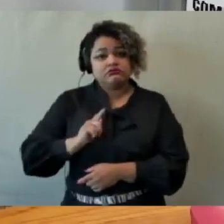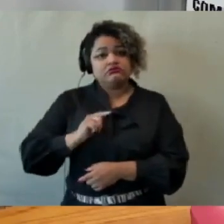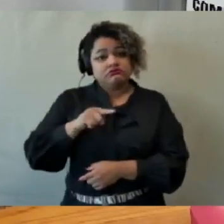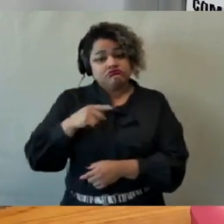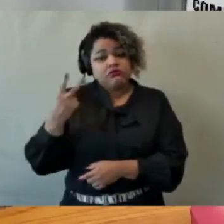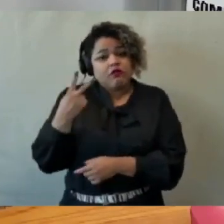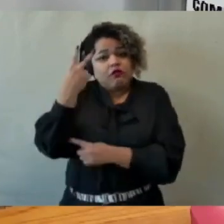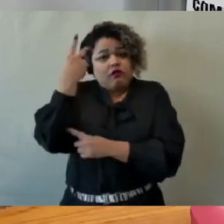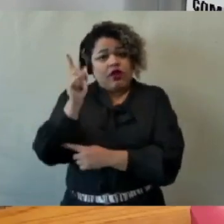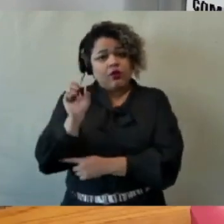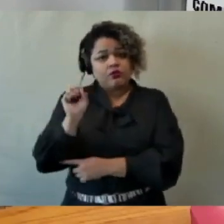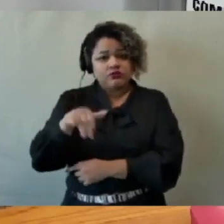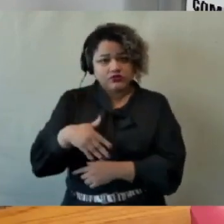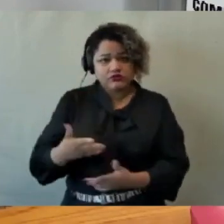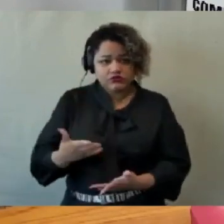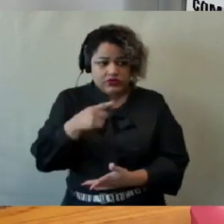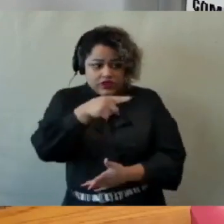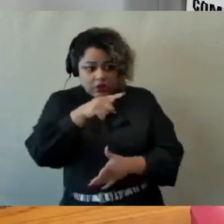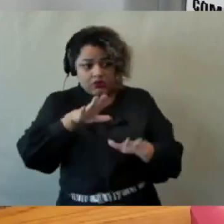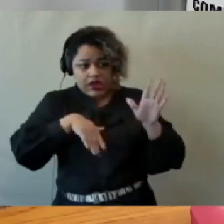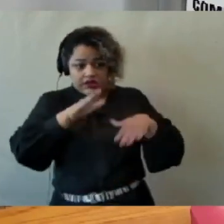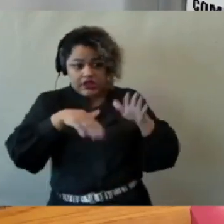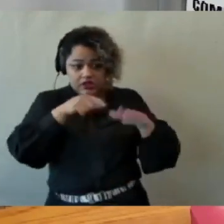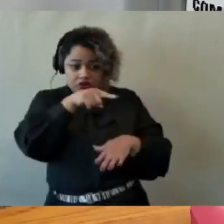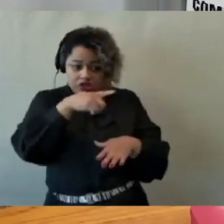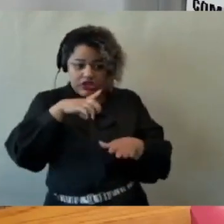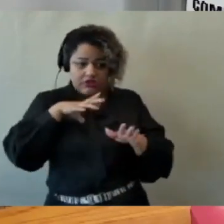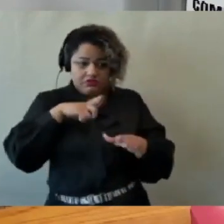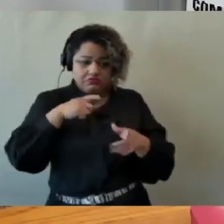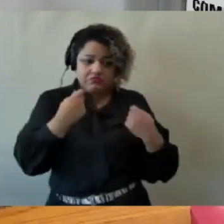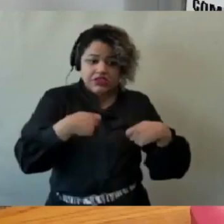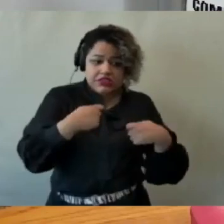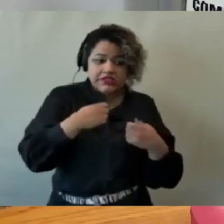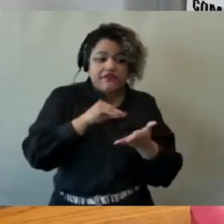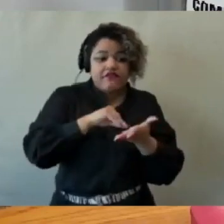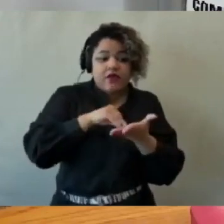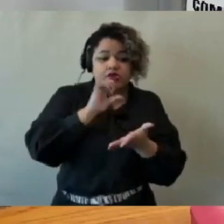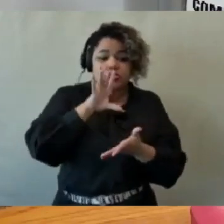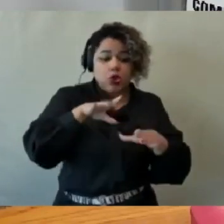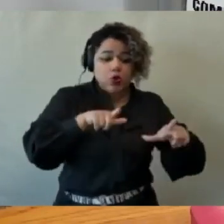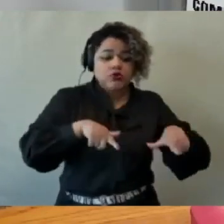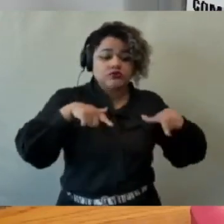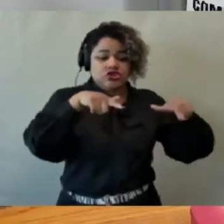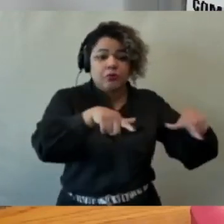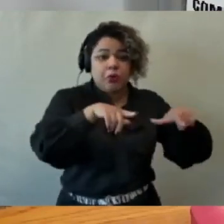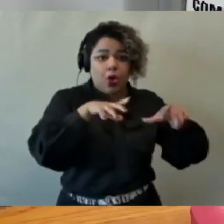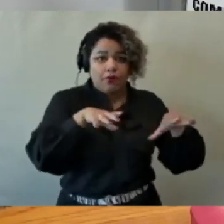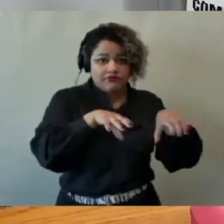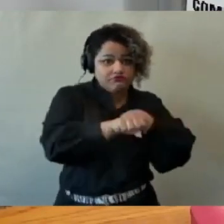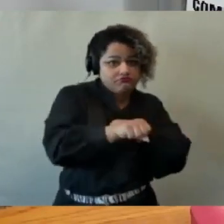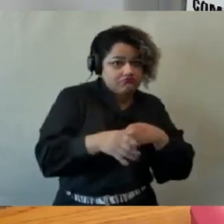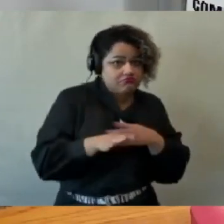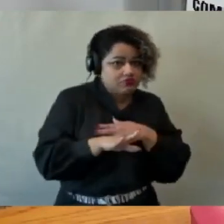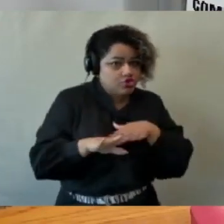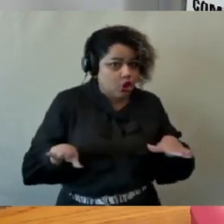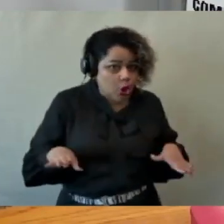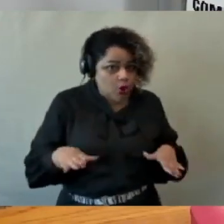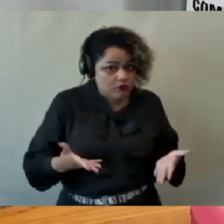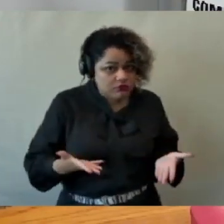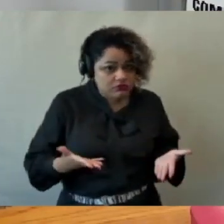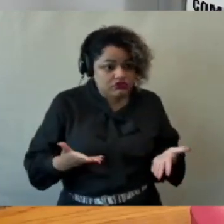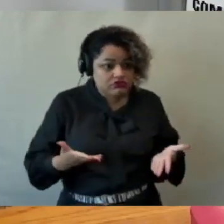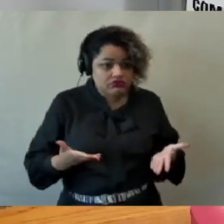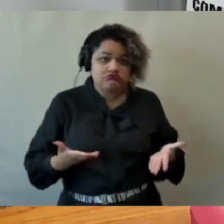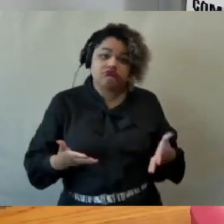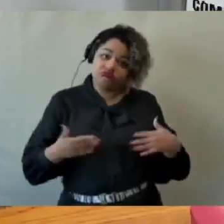diploma? Era só isso? Era tudo isso? Entendeu? Isso a gente tem que levar em